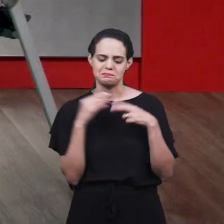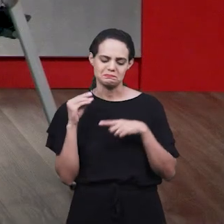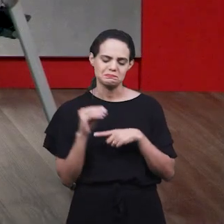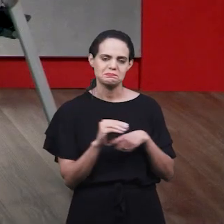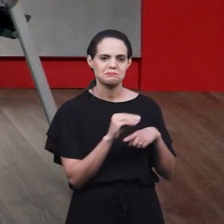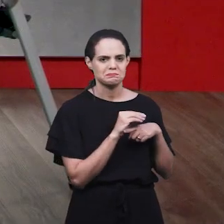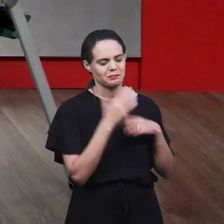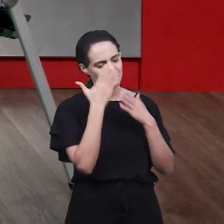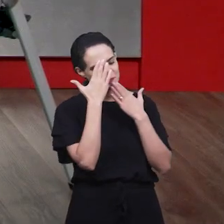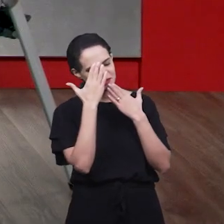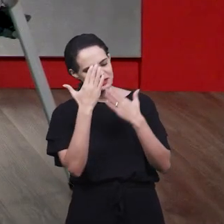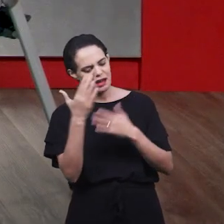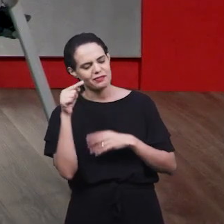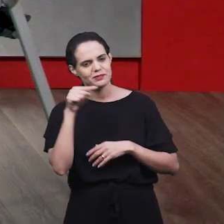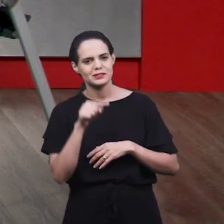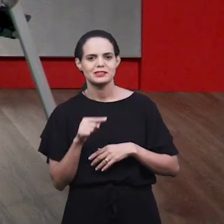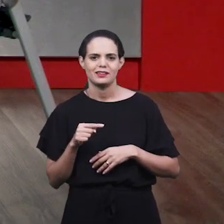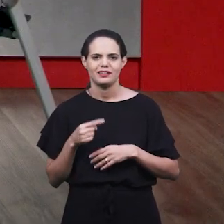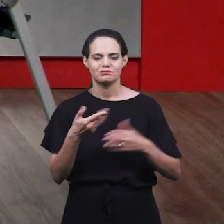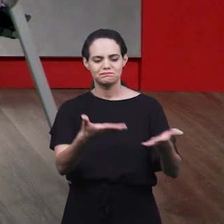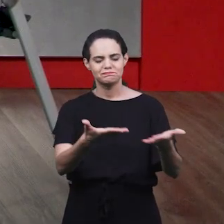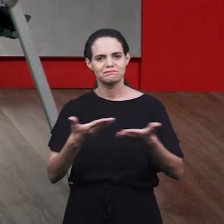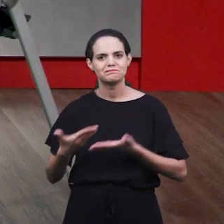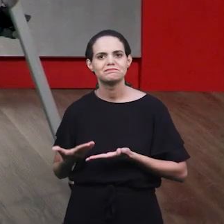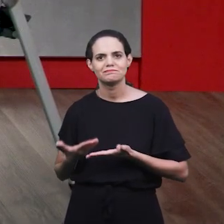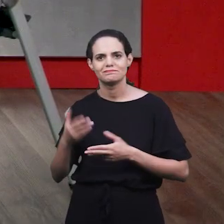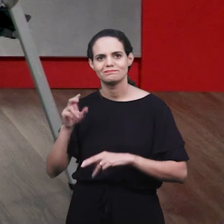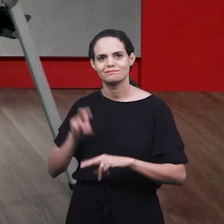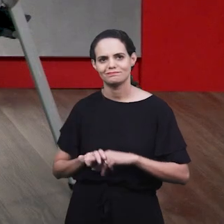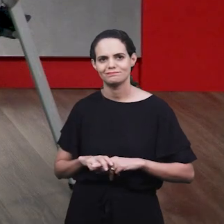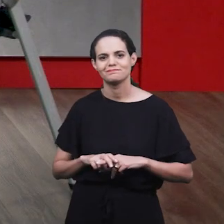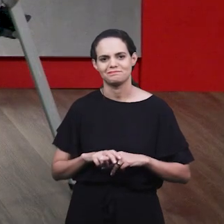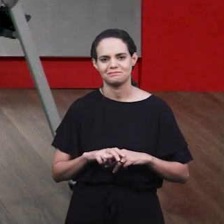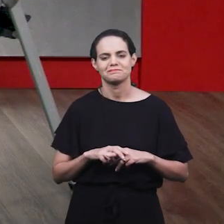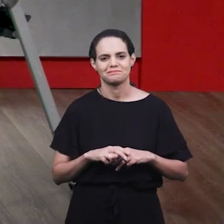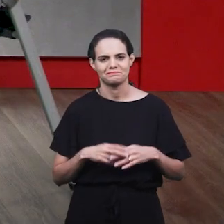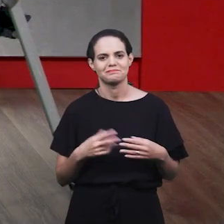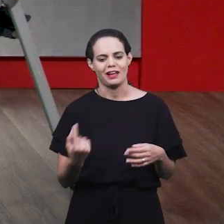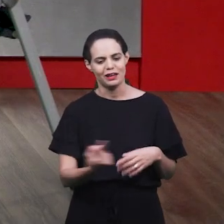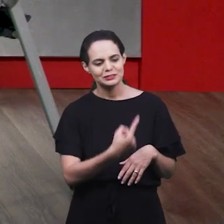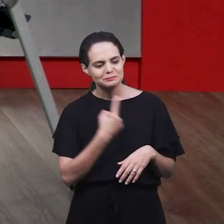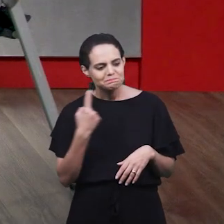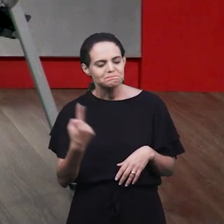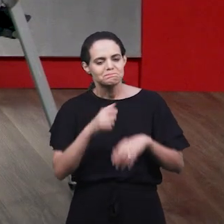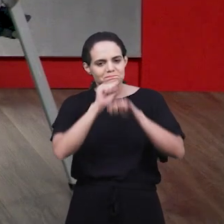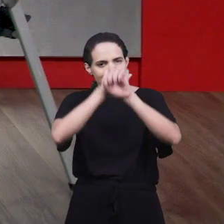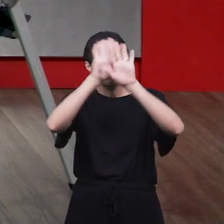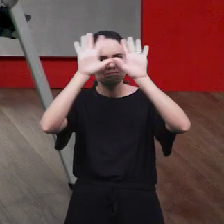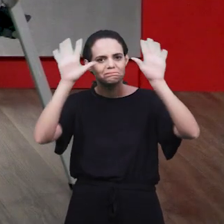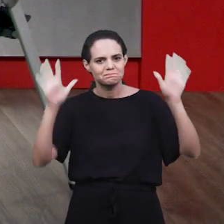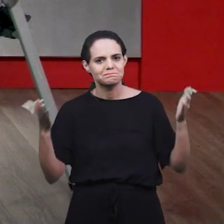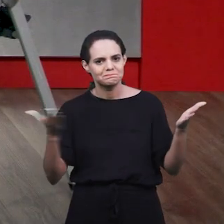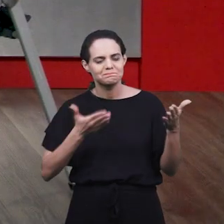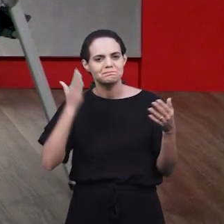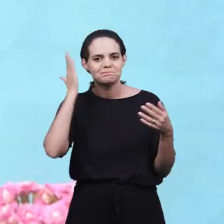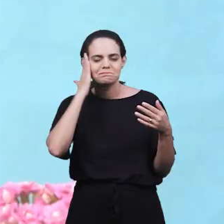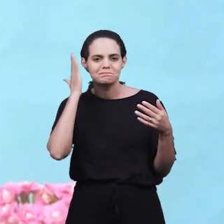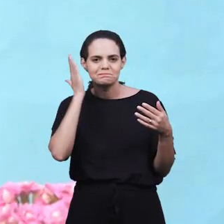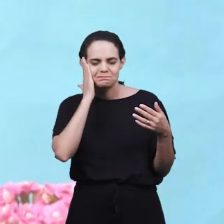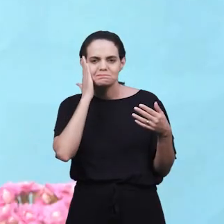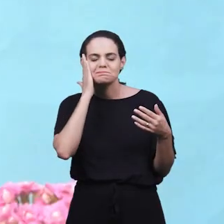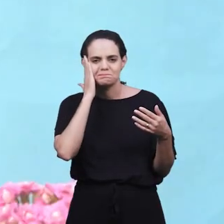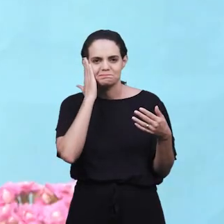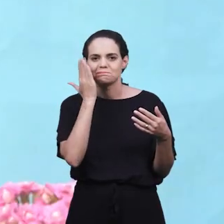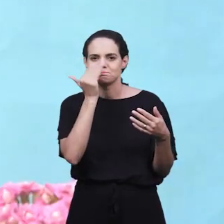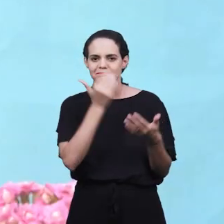por ter aceitado, né, o convite e, sem dúvida, nos ajudou muito a entender sobre esse tema de introdução alimentar. Bruna,